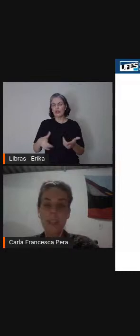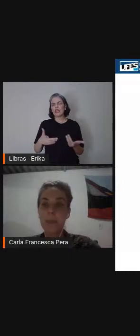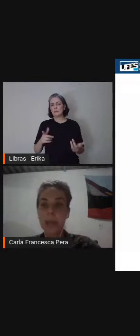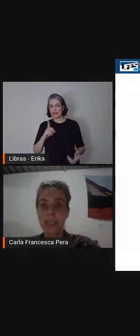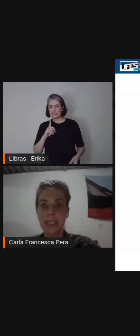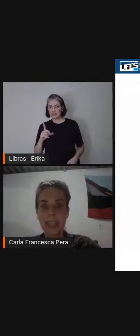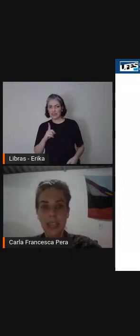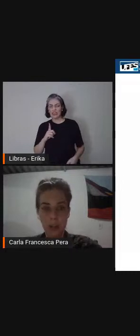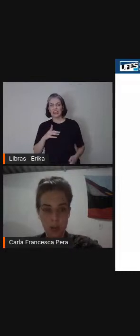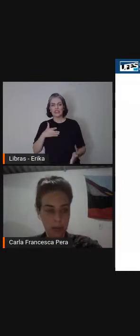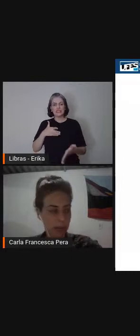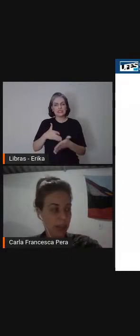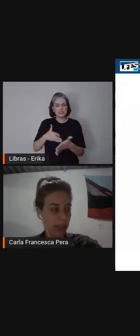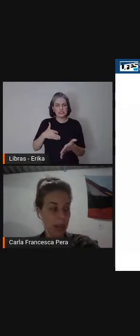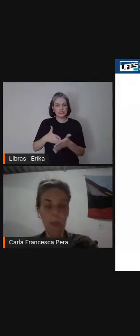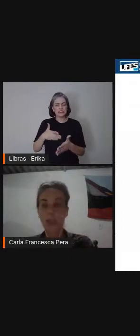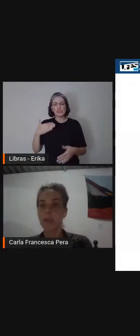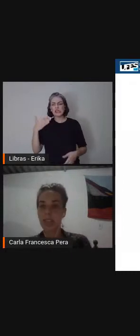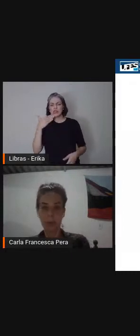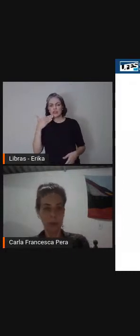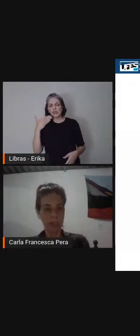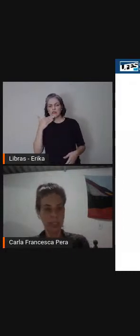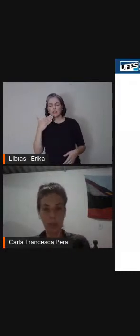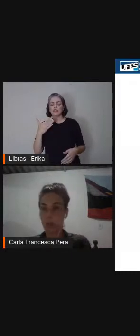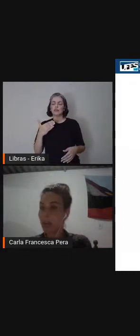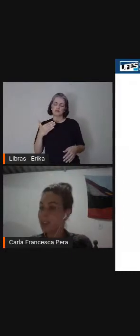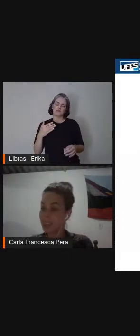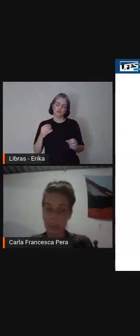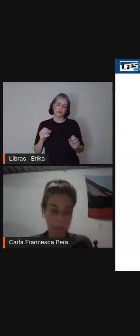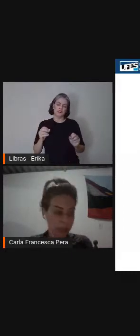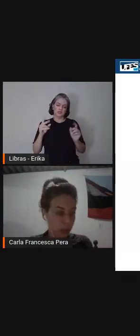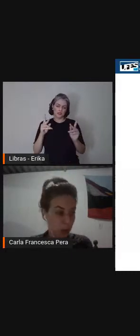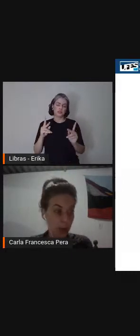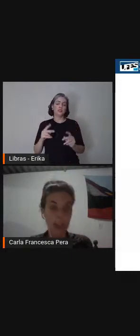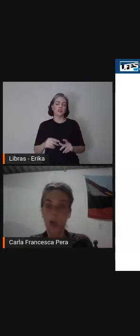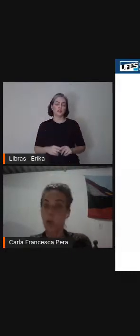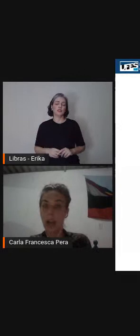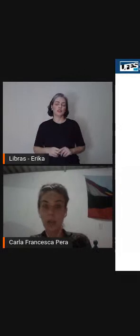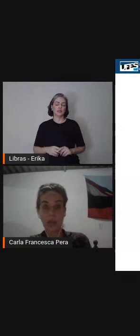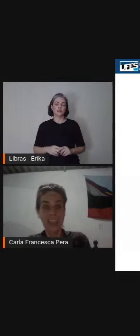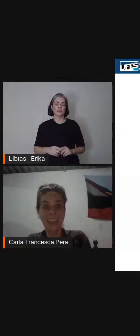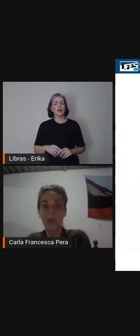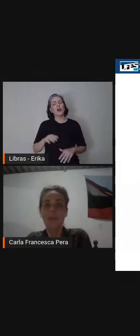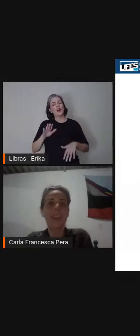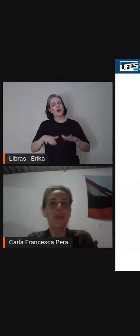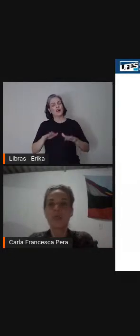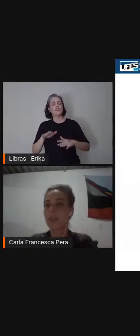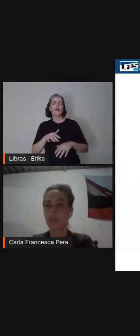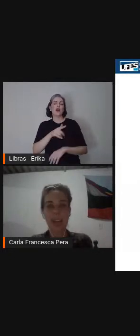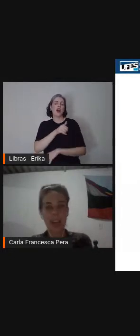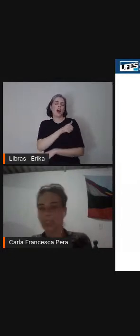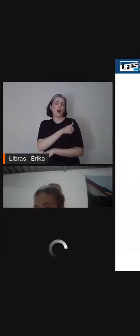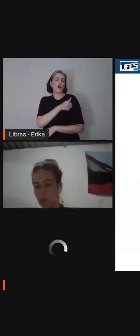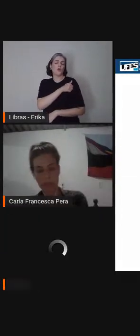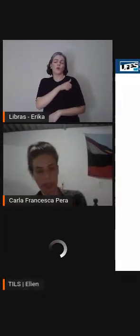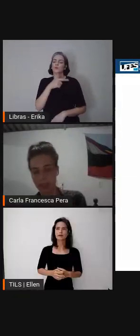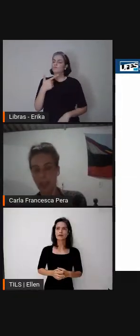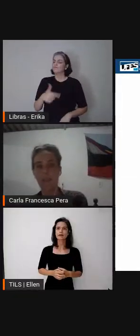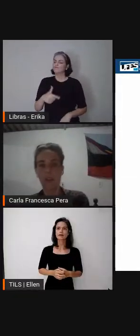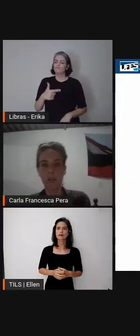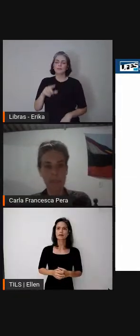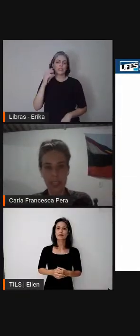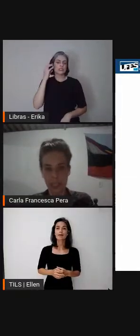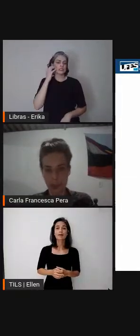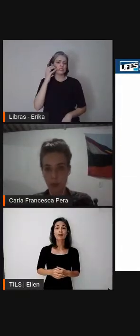foram os empecilhos, né? Porque eu sei que, por exemplo, às vezes a pessoa, o aluno, ele não tem um celular que ele consegue